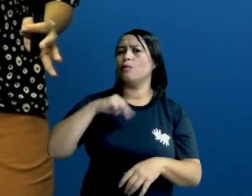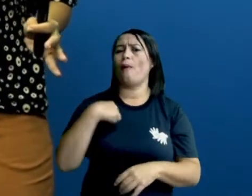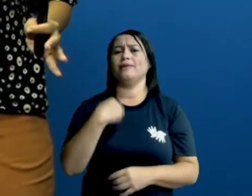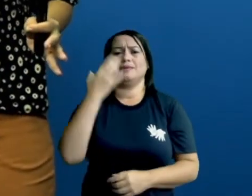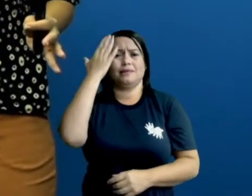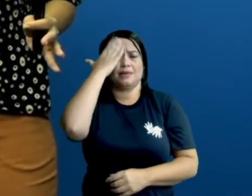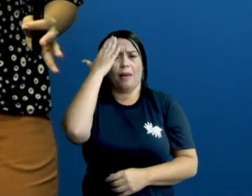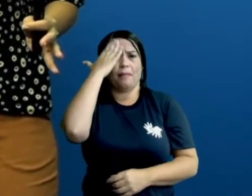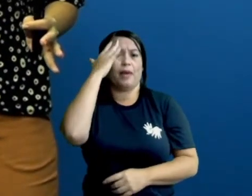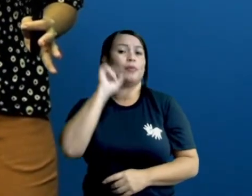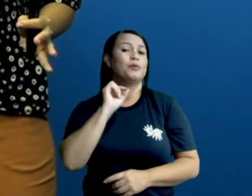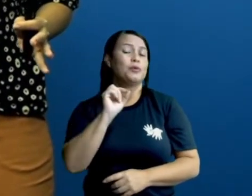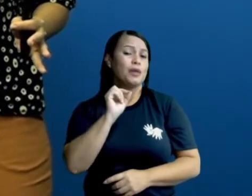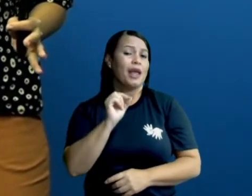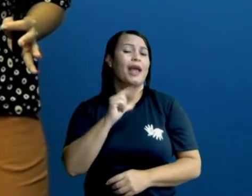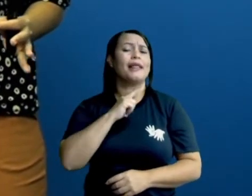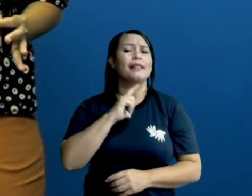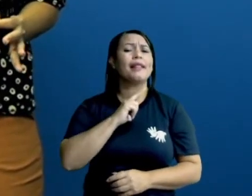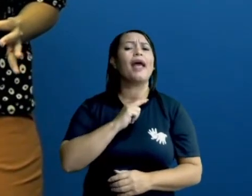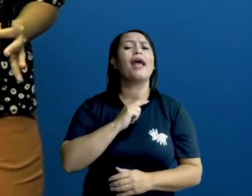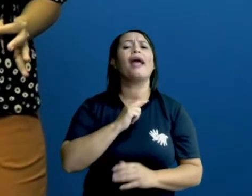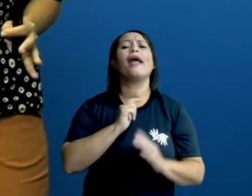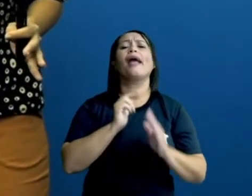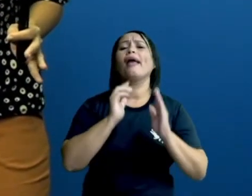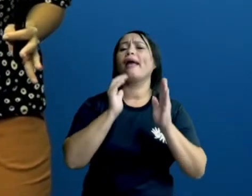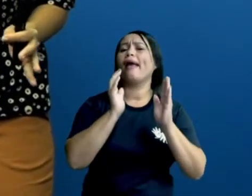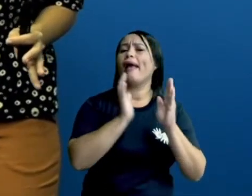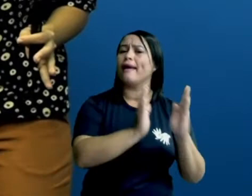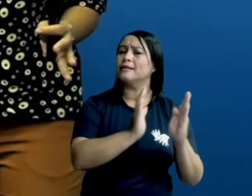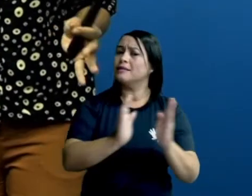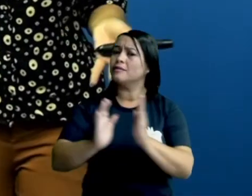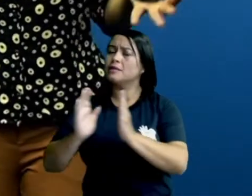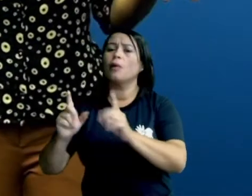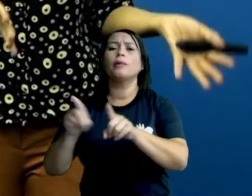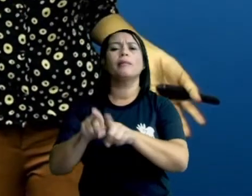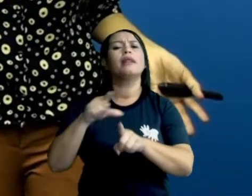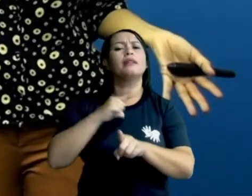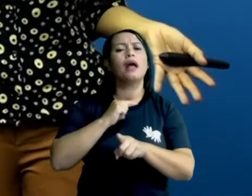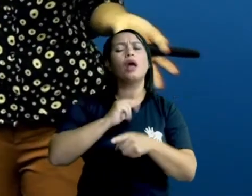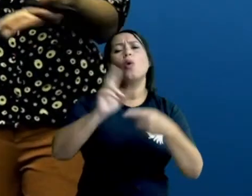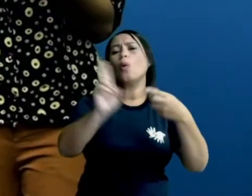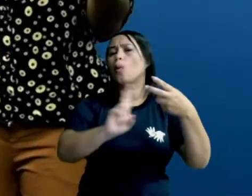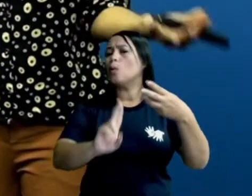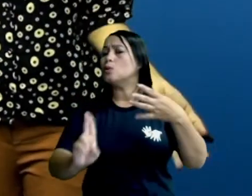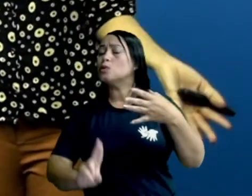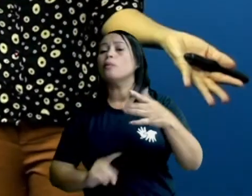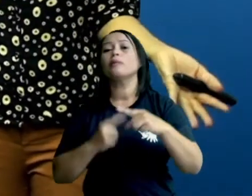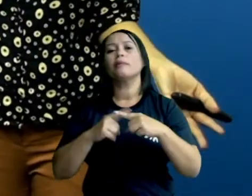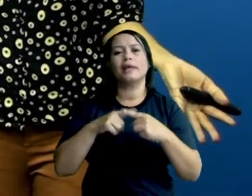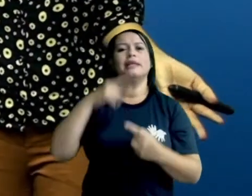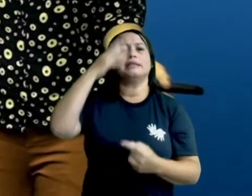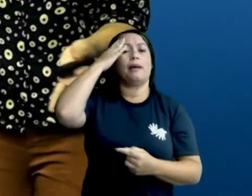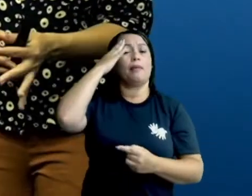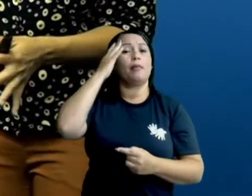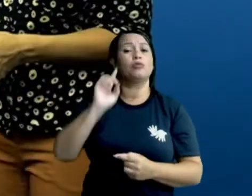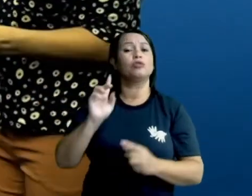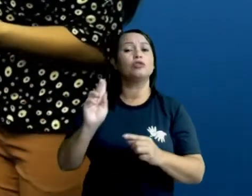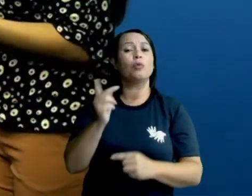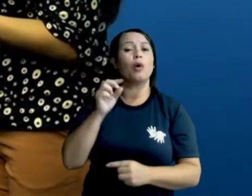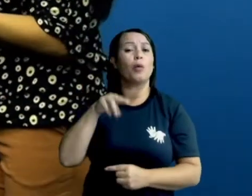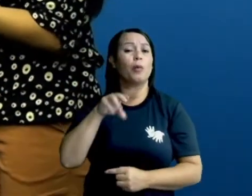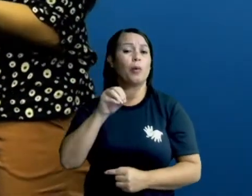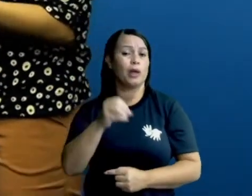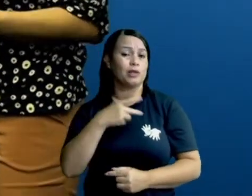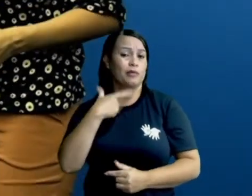saber que essa divisão e que existe essa nomenclatura para a gente poder saber de qual hino nós